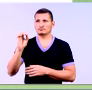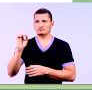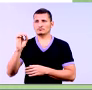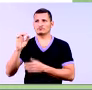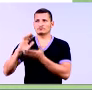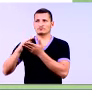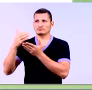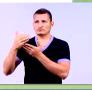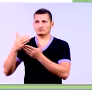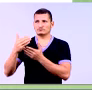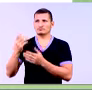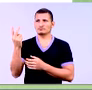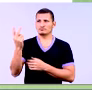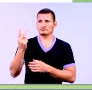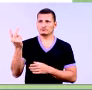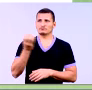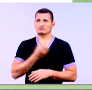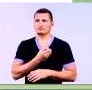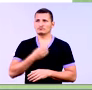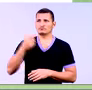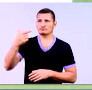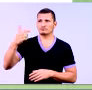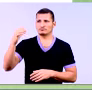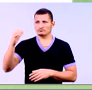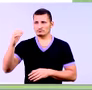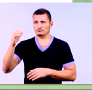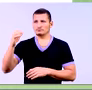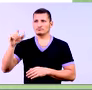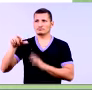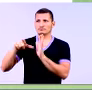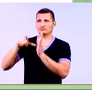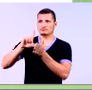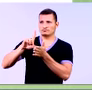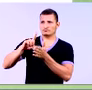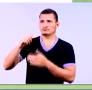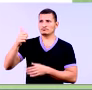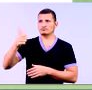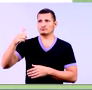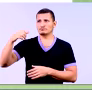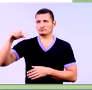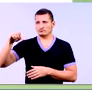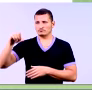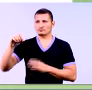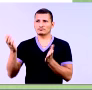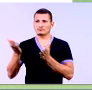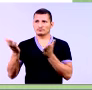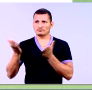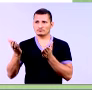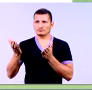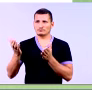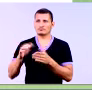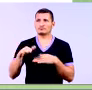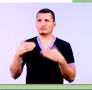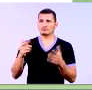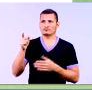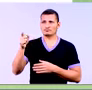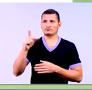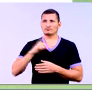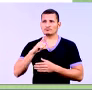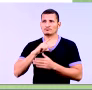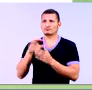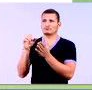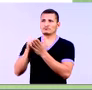2 valores, 20, que é o valor anterior, e 19, que é o valor atual. Então aqui nós temos um registro que